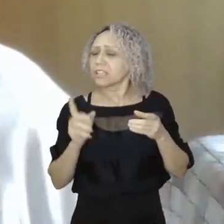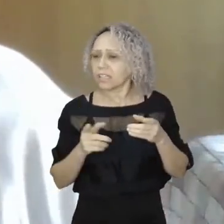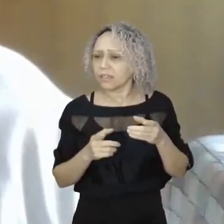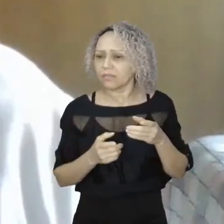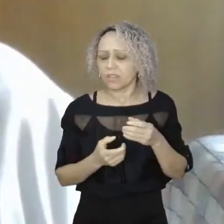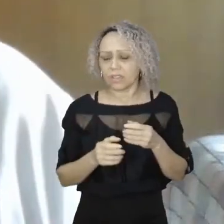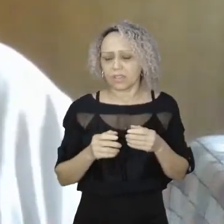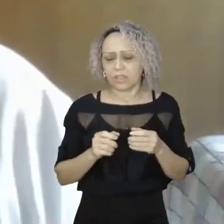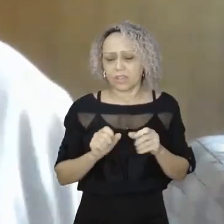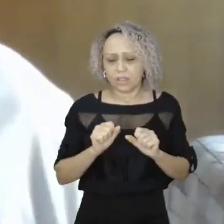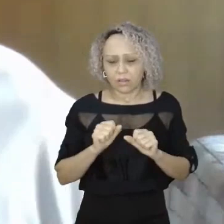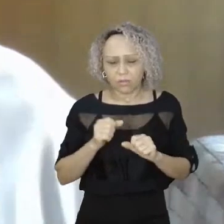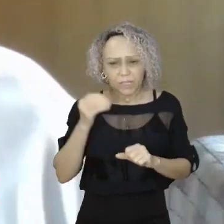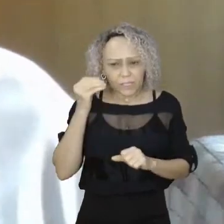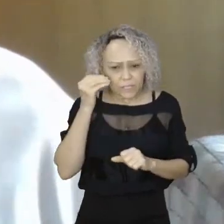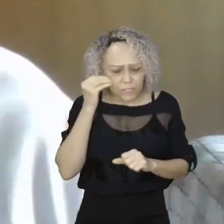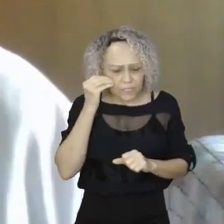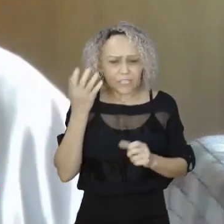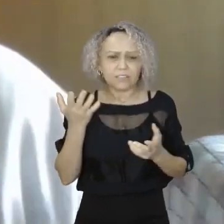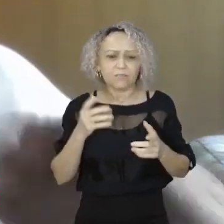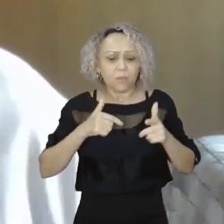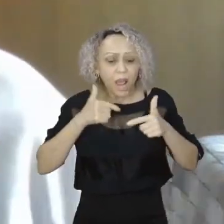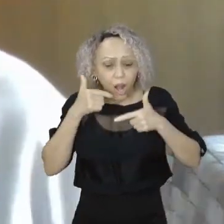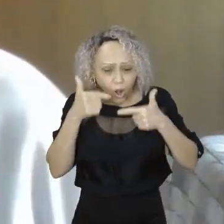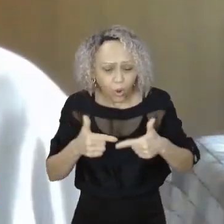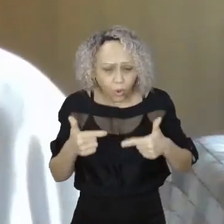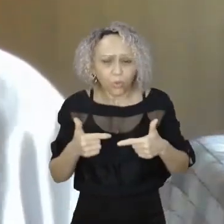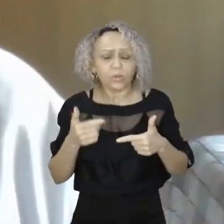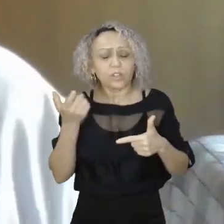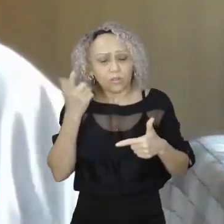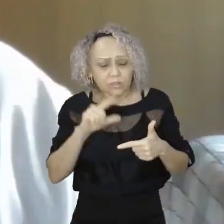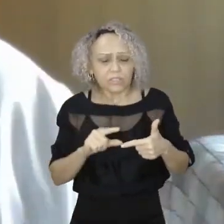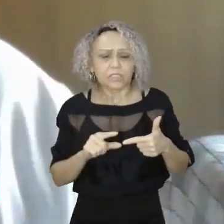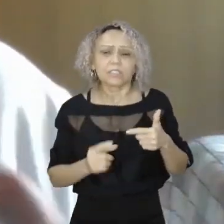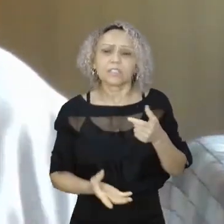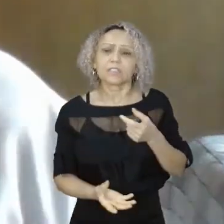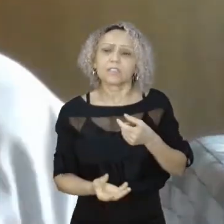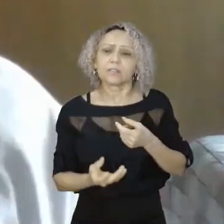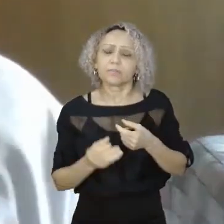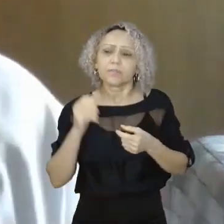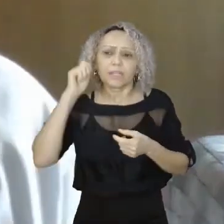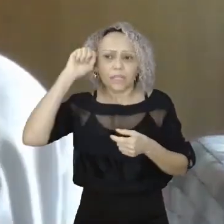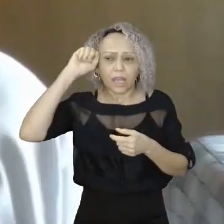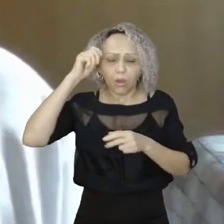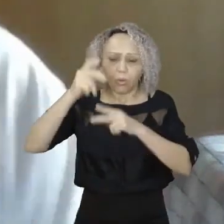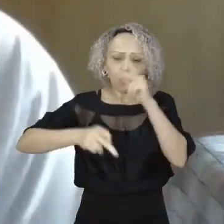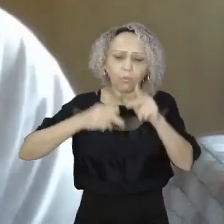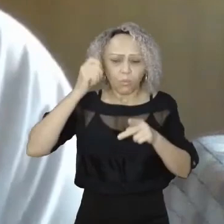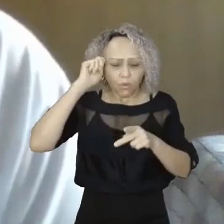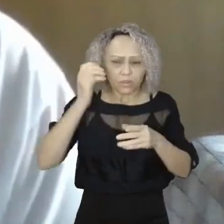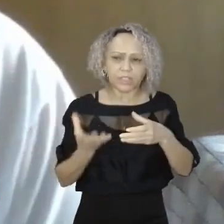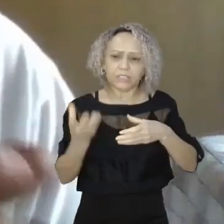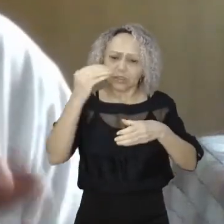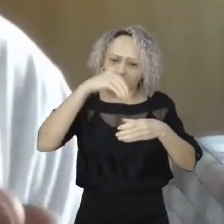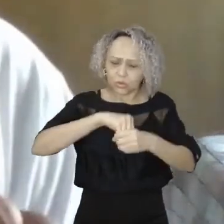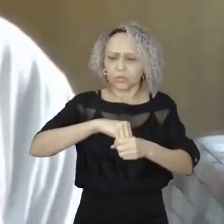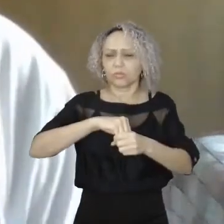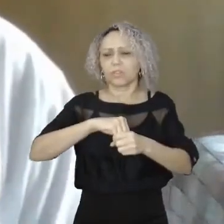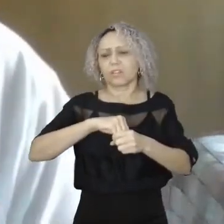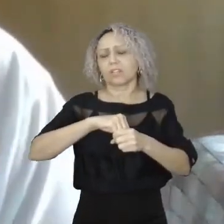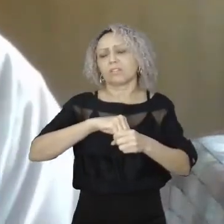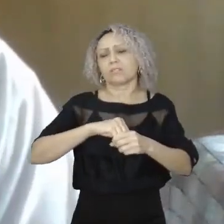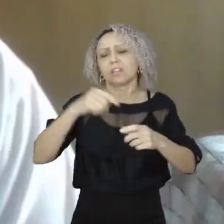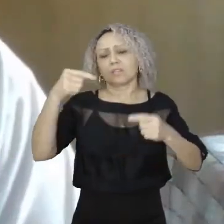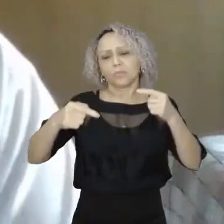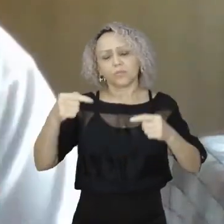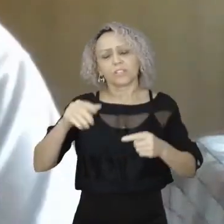exatamente porque nós, negros e negras, ficamos fora desse espectro, né? Uma vez que o Brasil